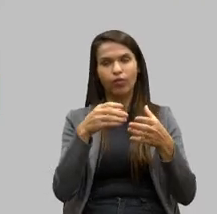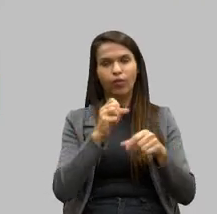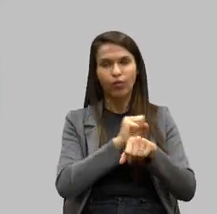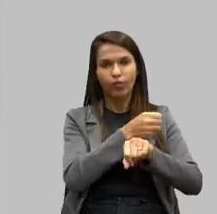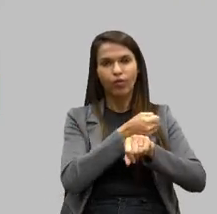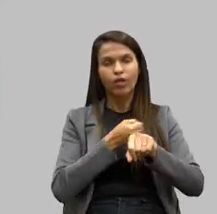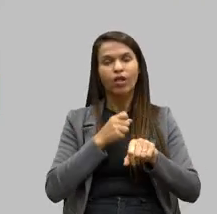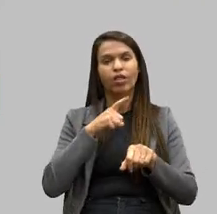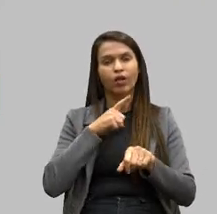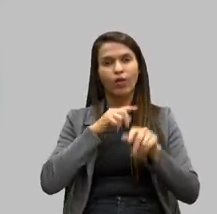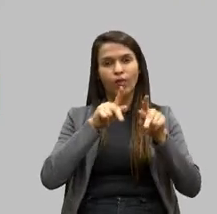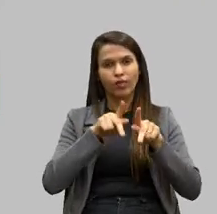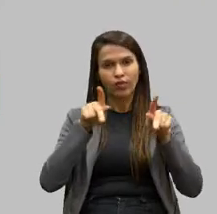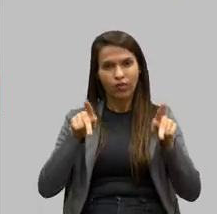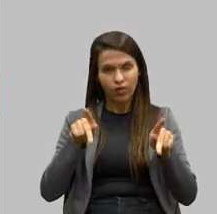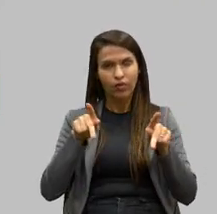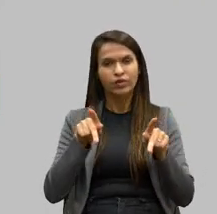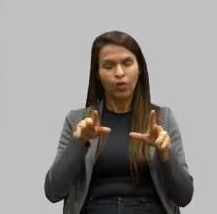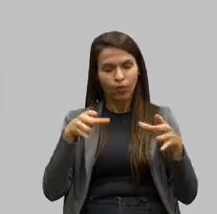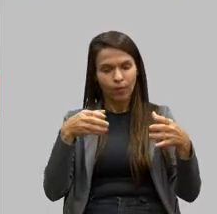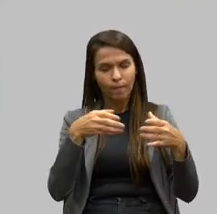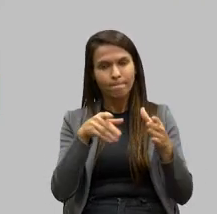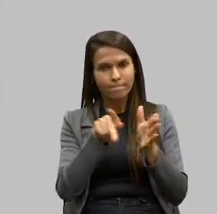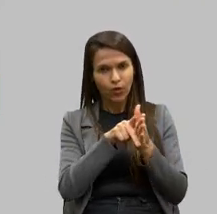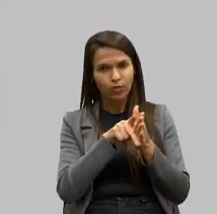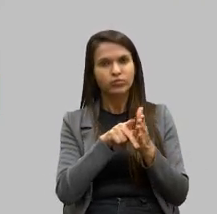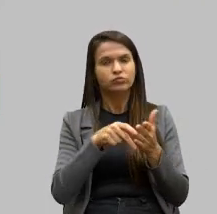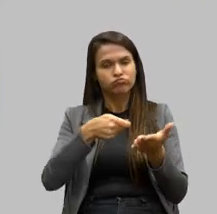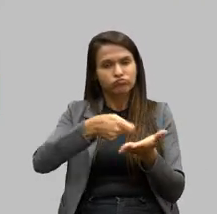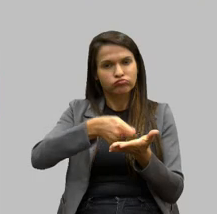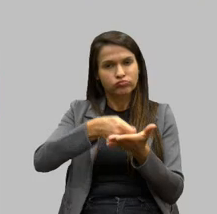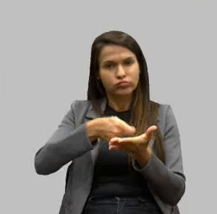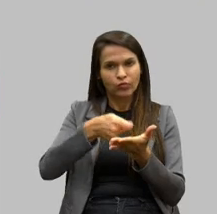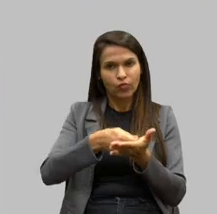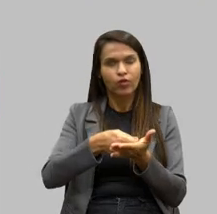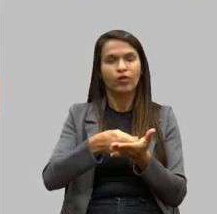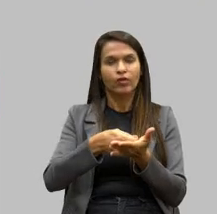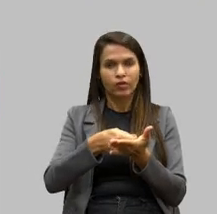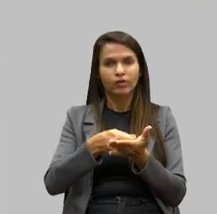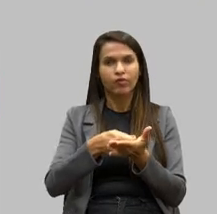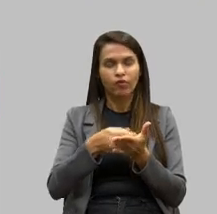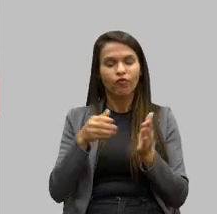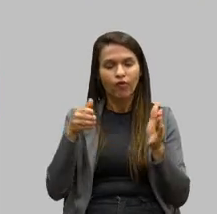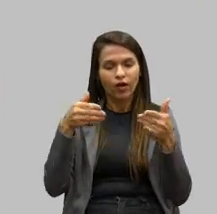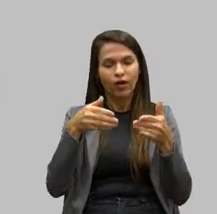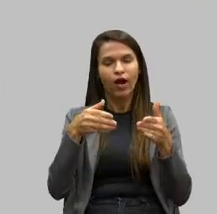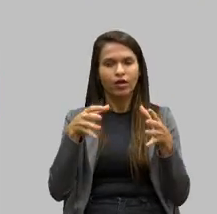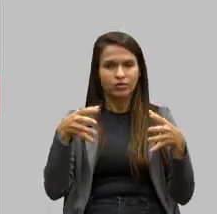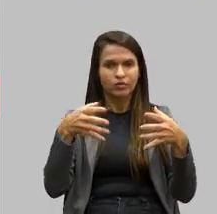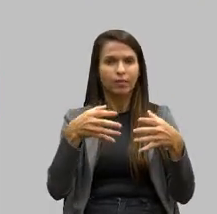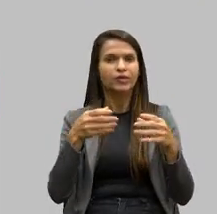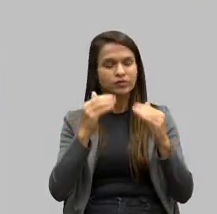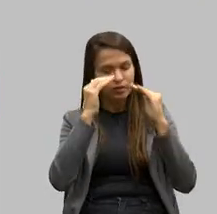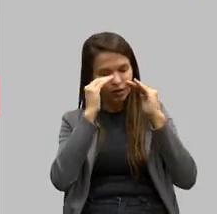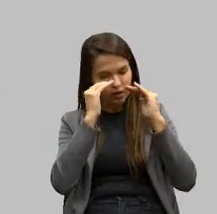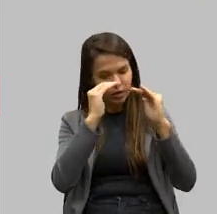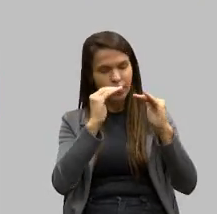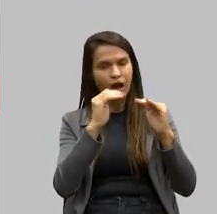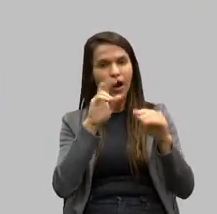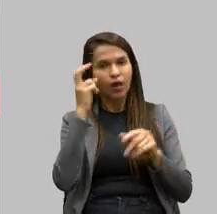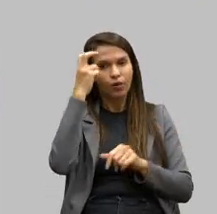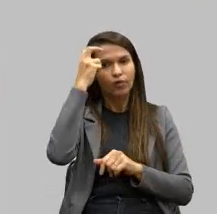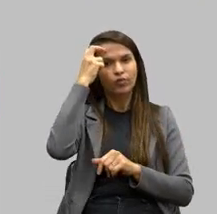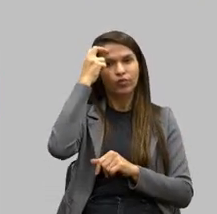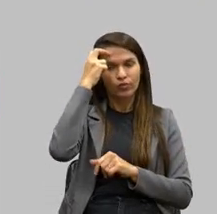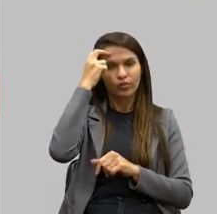professores das comunidades quilombolas lecionando para pessoas da comunidade quilombola para que seja respeitada a cultura da comunidade